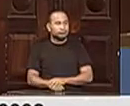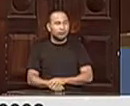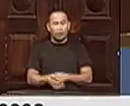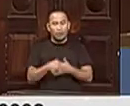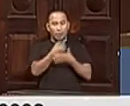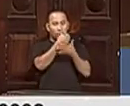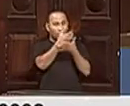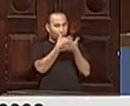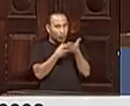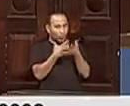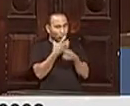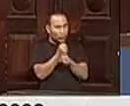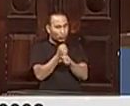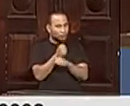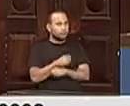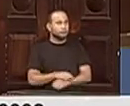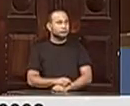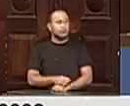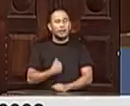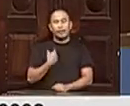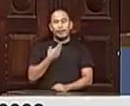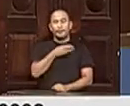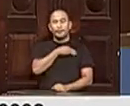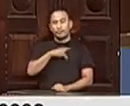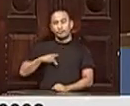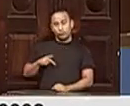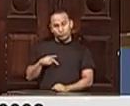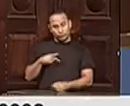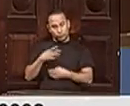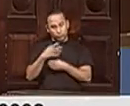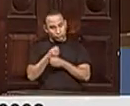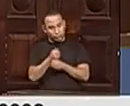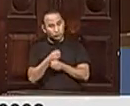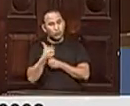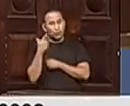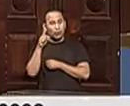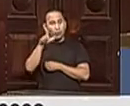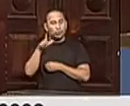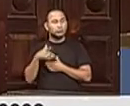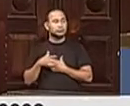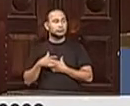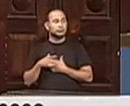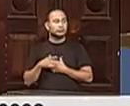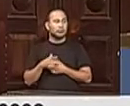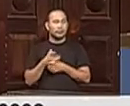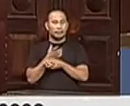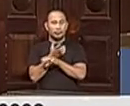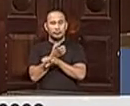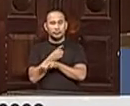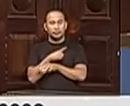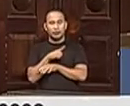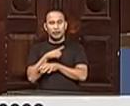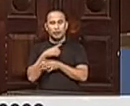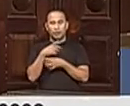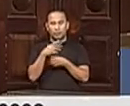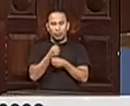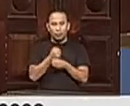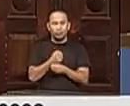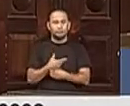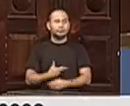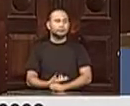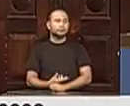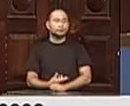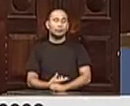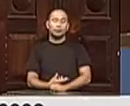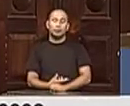de Contas, uma vaga do Ministério Público de Contas e outra de um órgão de carreira do Tribunal de Contas. Com